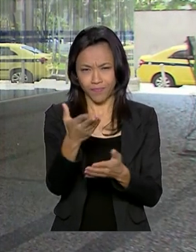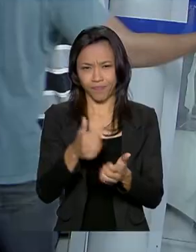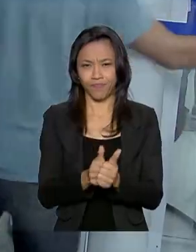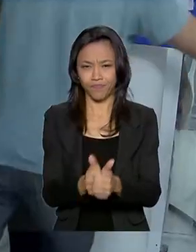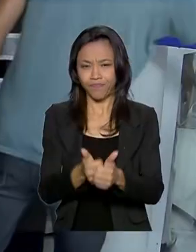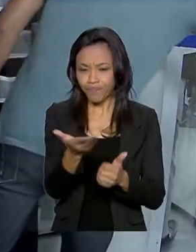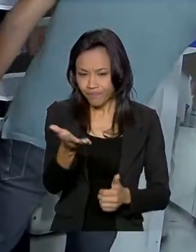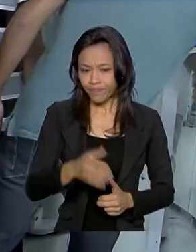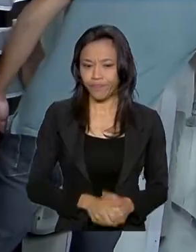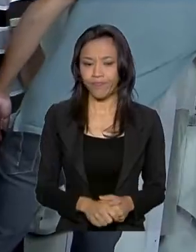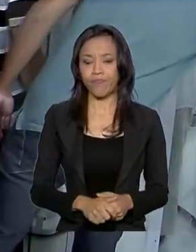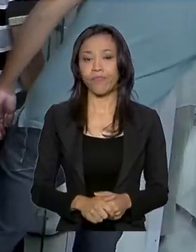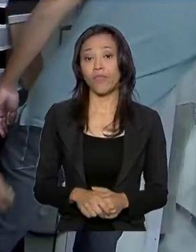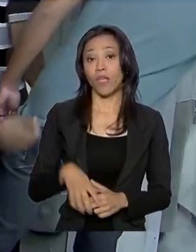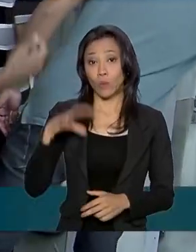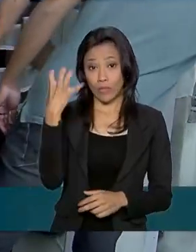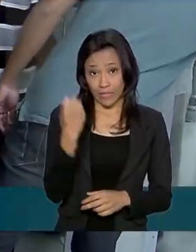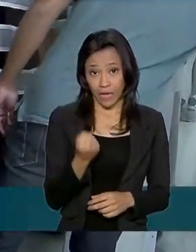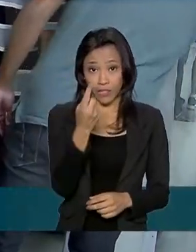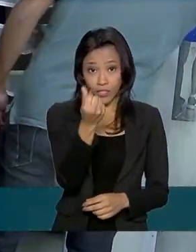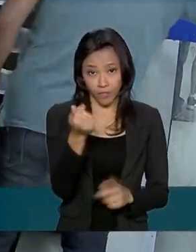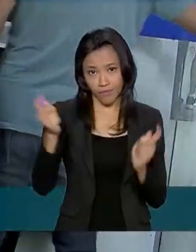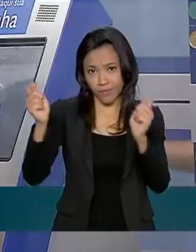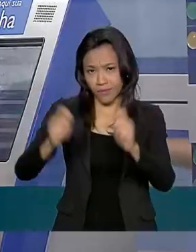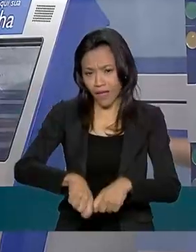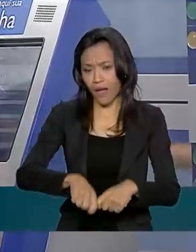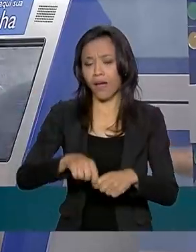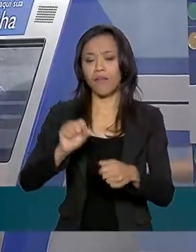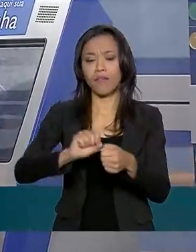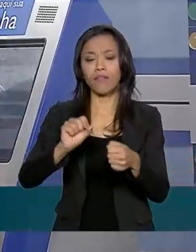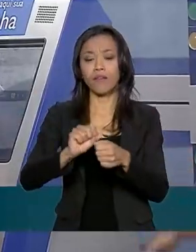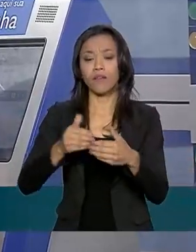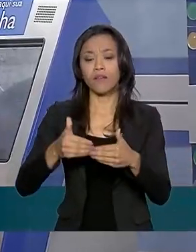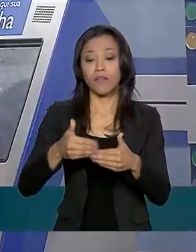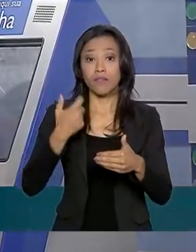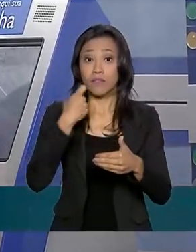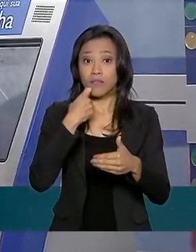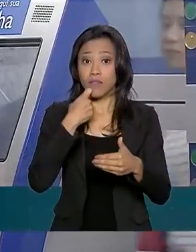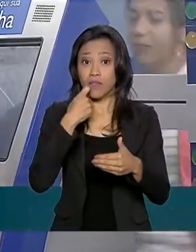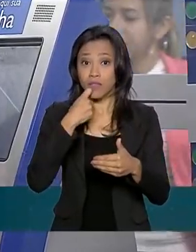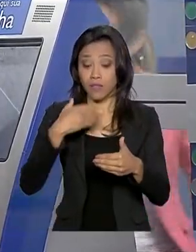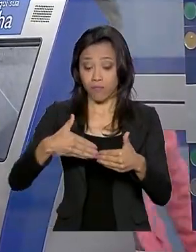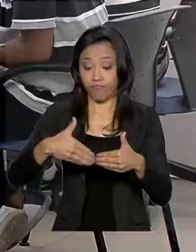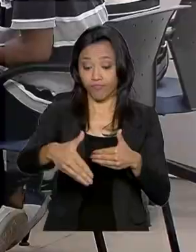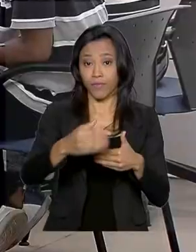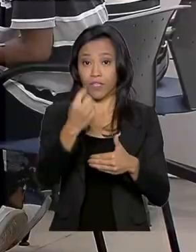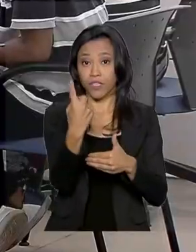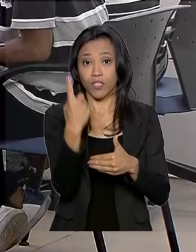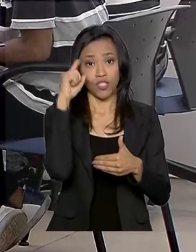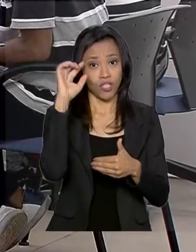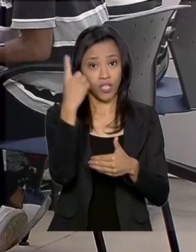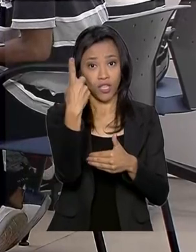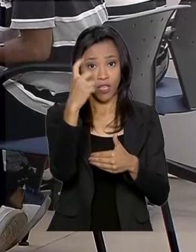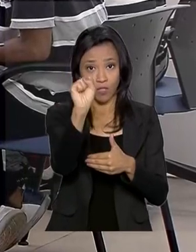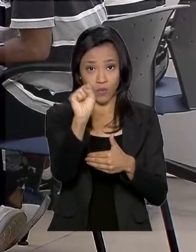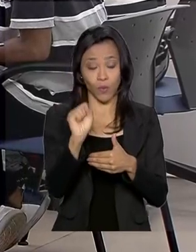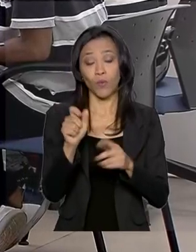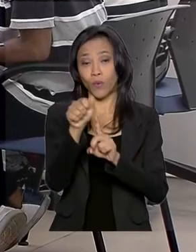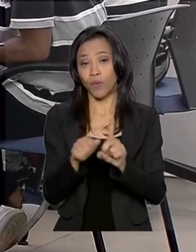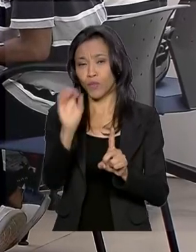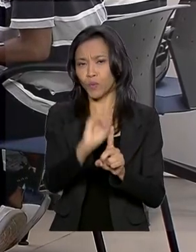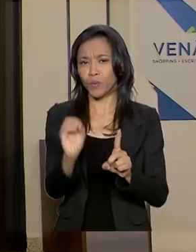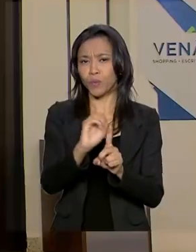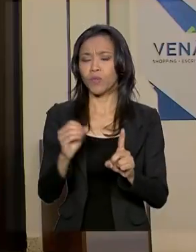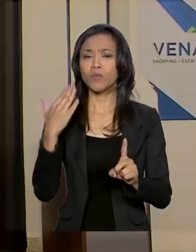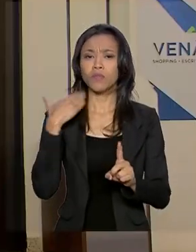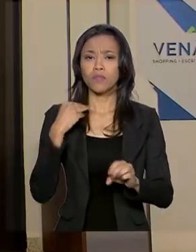o sax já poderão ser feitos a partir desta sexta-feira dia 18 de outubro nas agências da caixa em todo o país